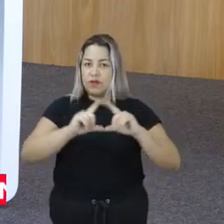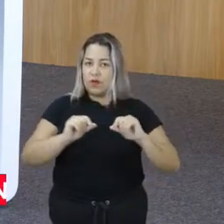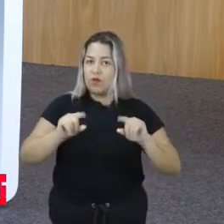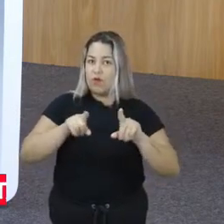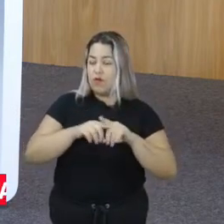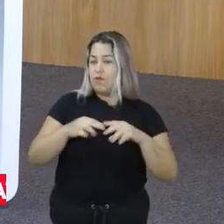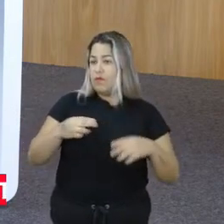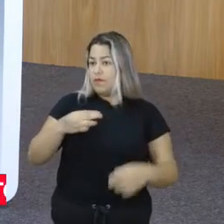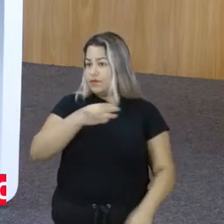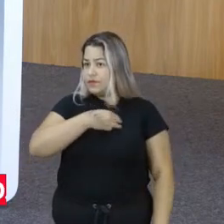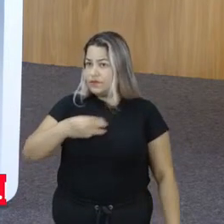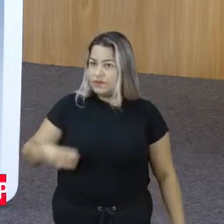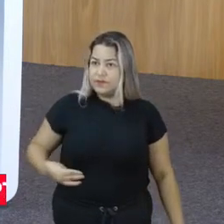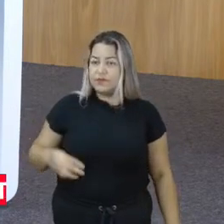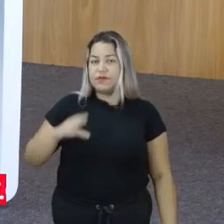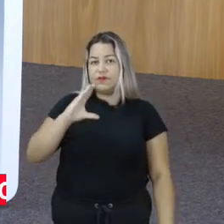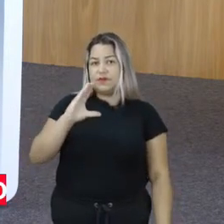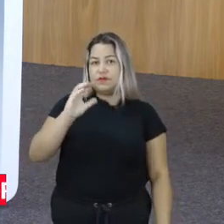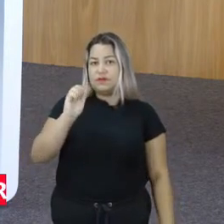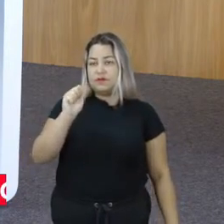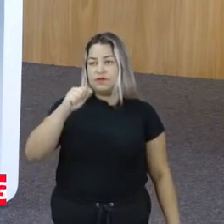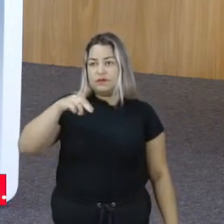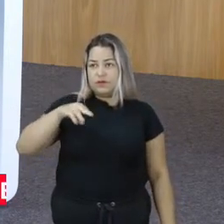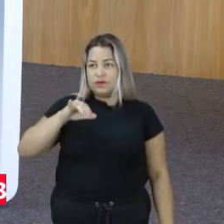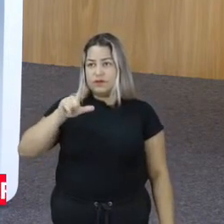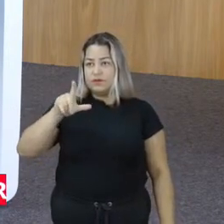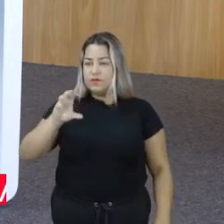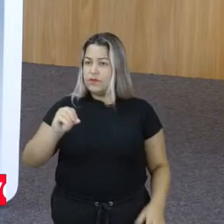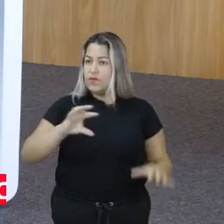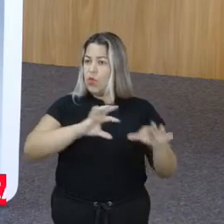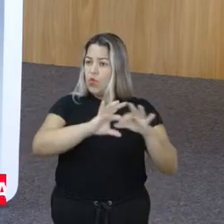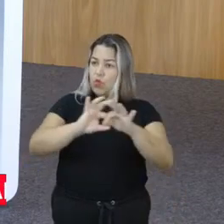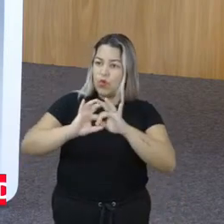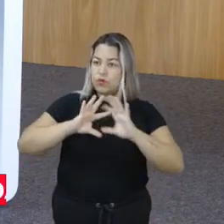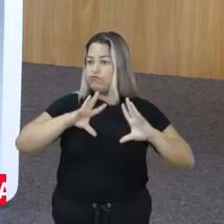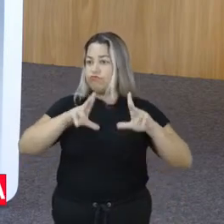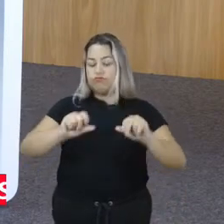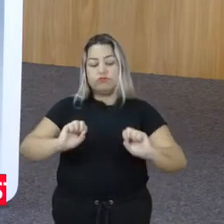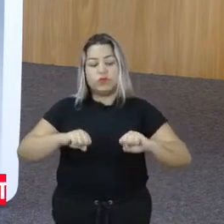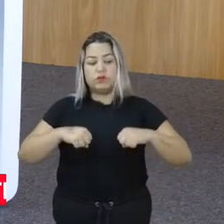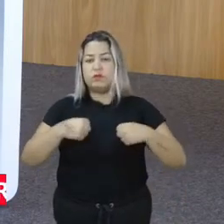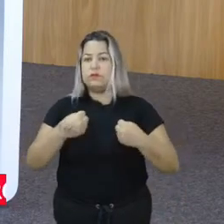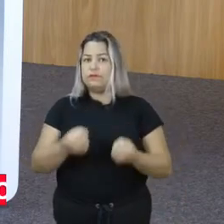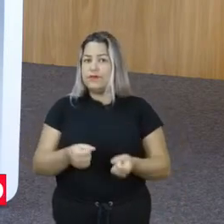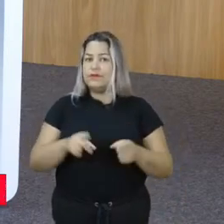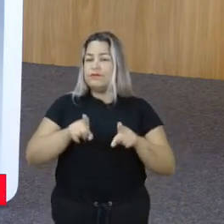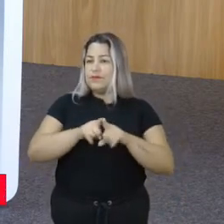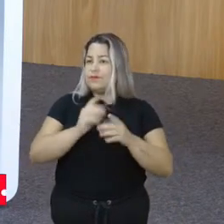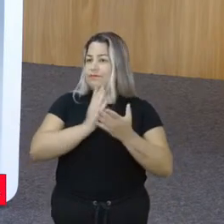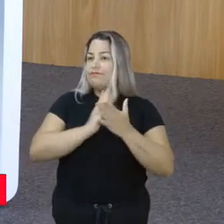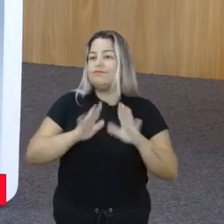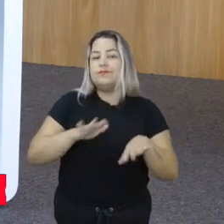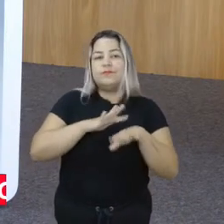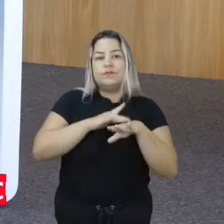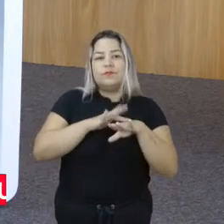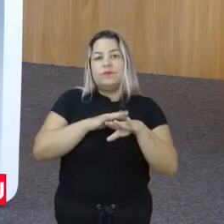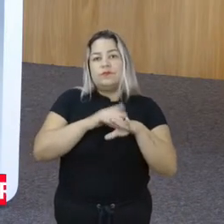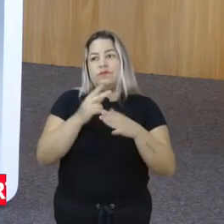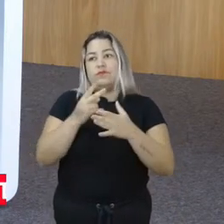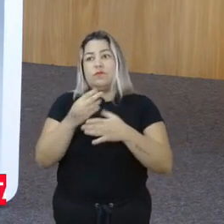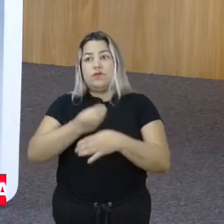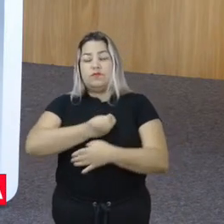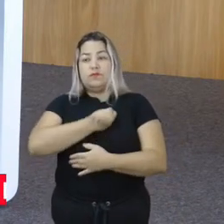da Educação, Camilo Santana, defendeu a união de todos os esforços para enfrentar essa doença que afeta a vida das